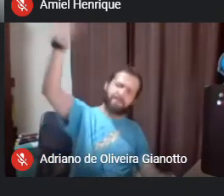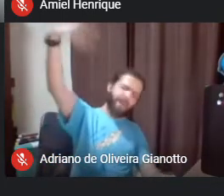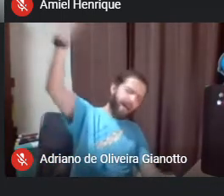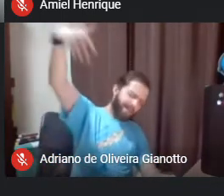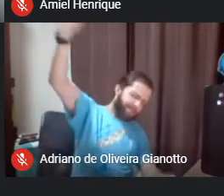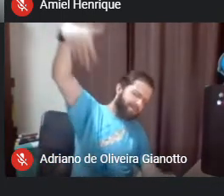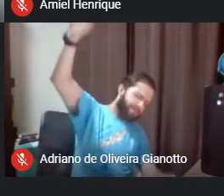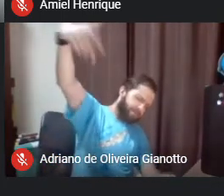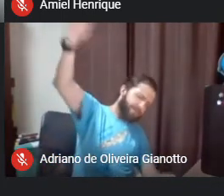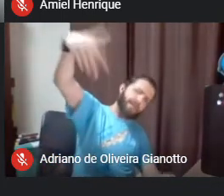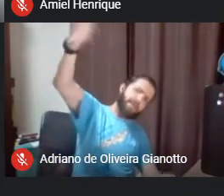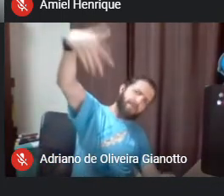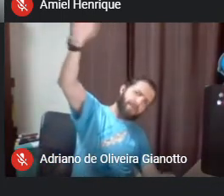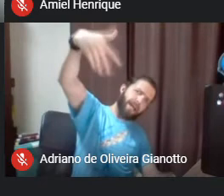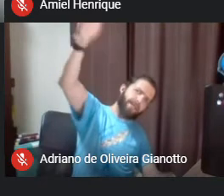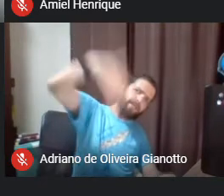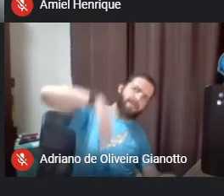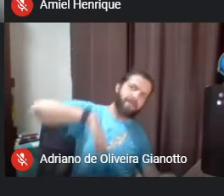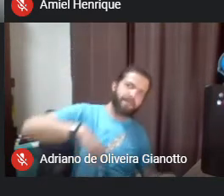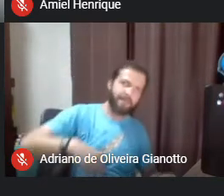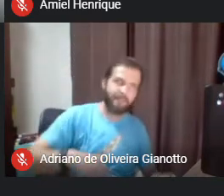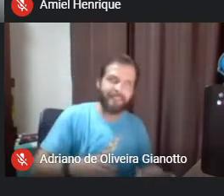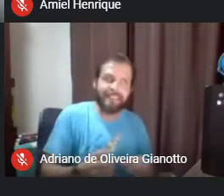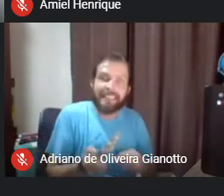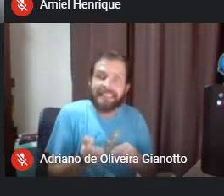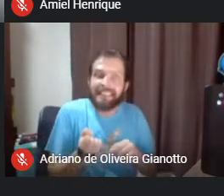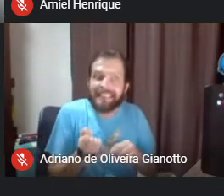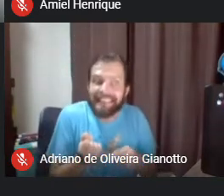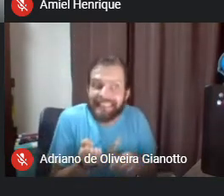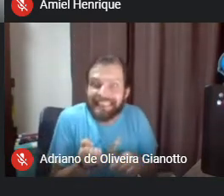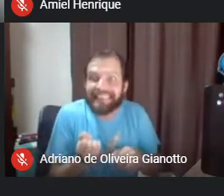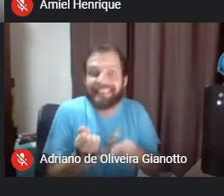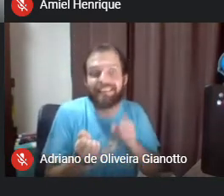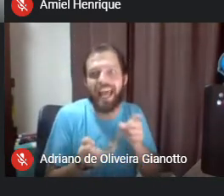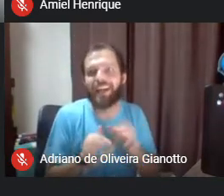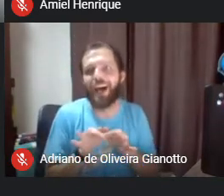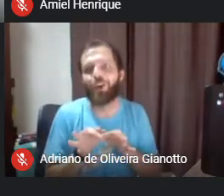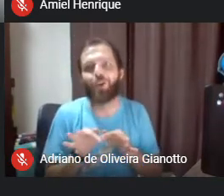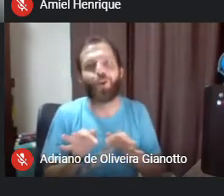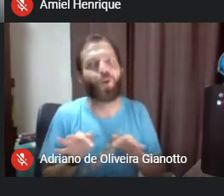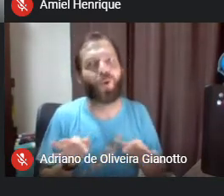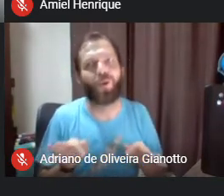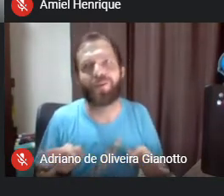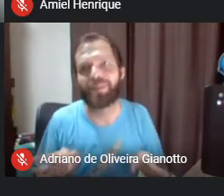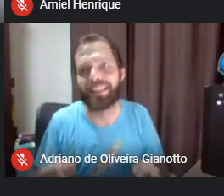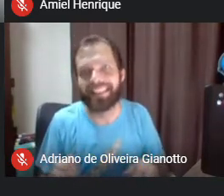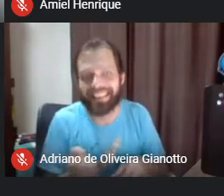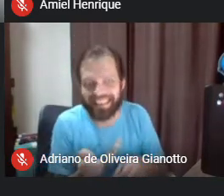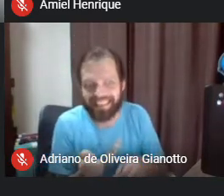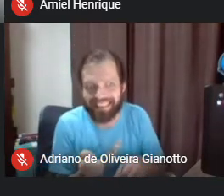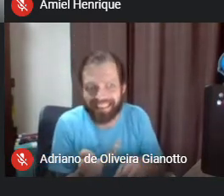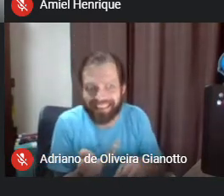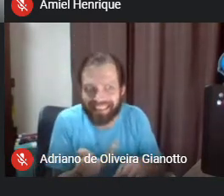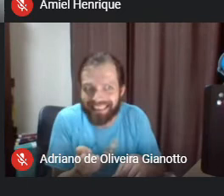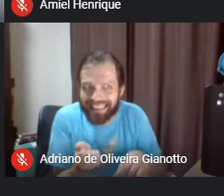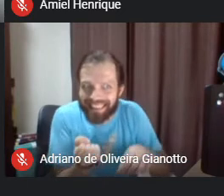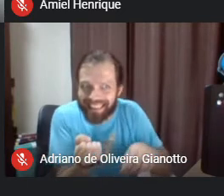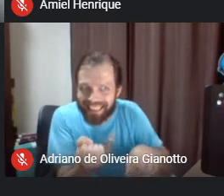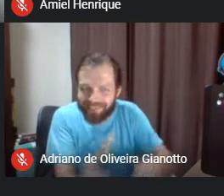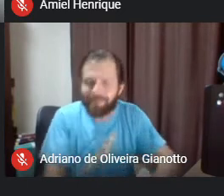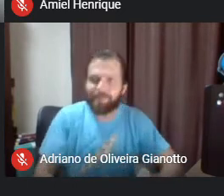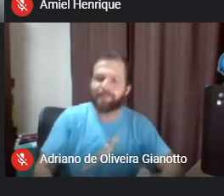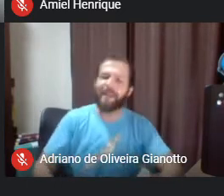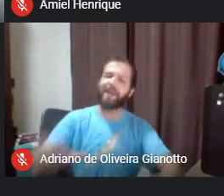vossa... E o rei falou, você pode vir, pode vir. E ele muito acanhado, né,